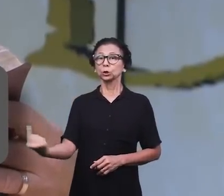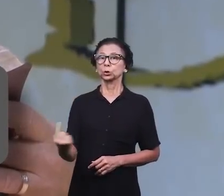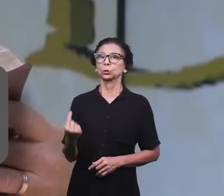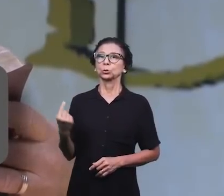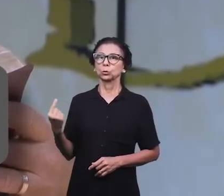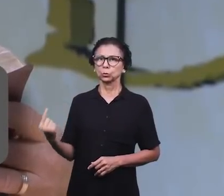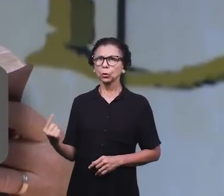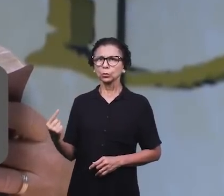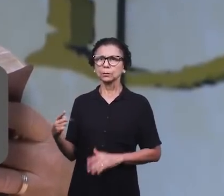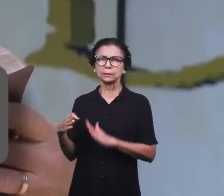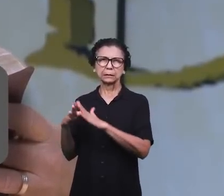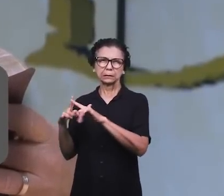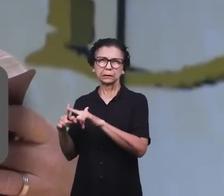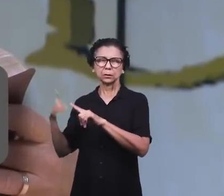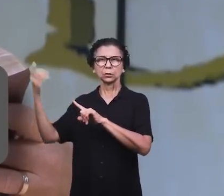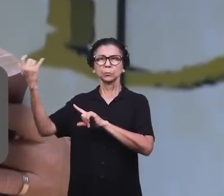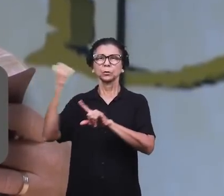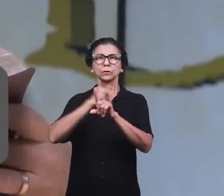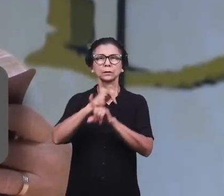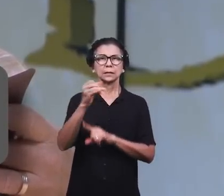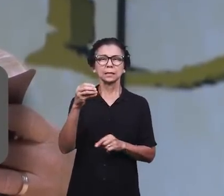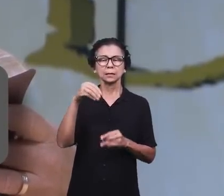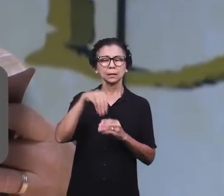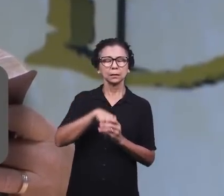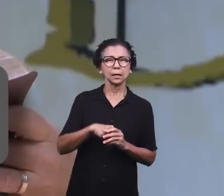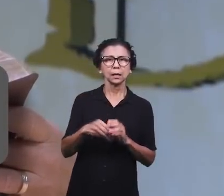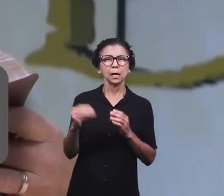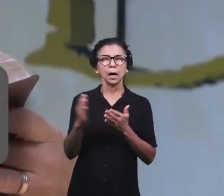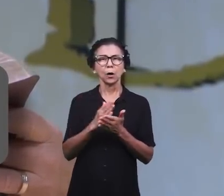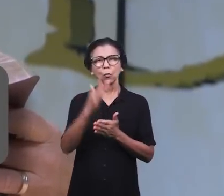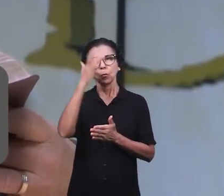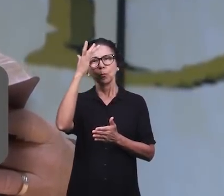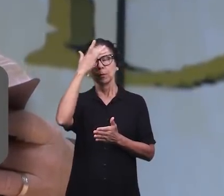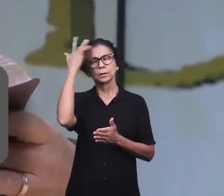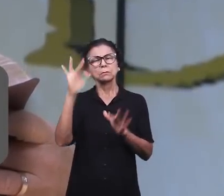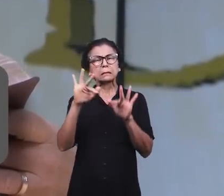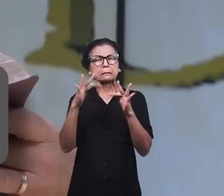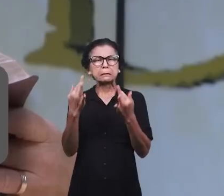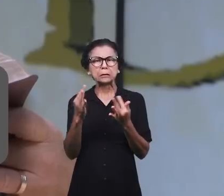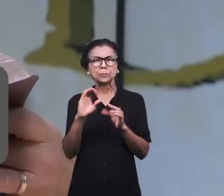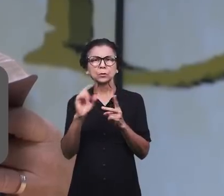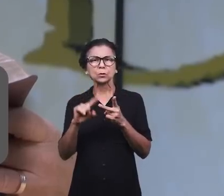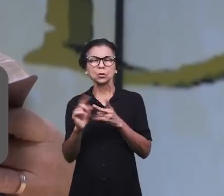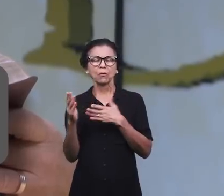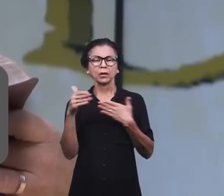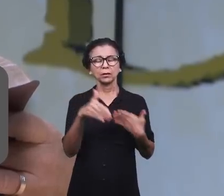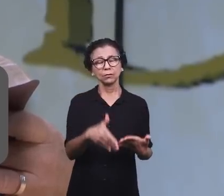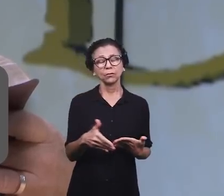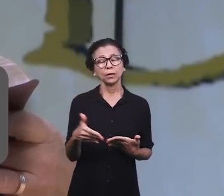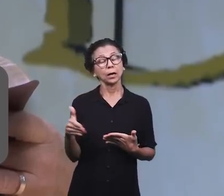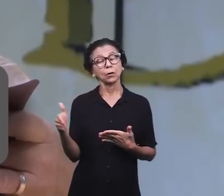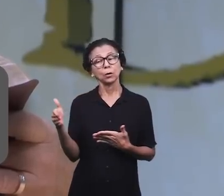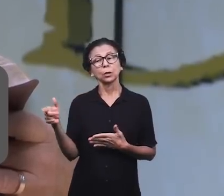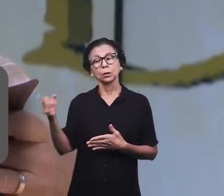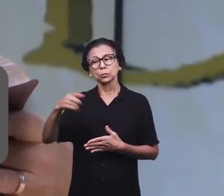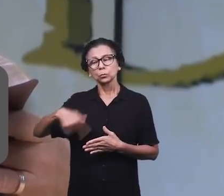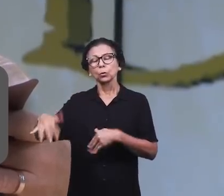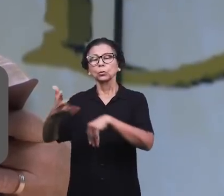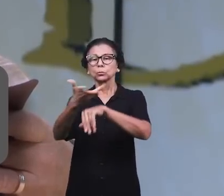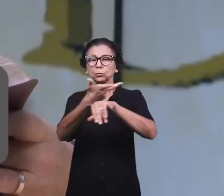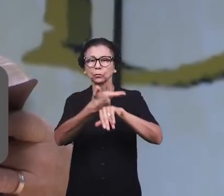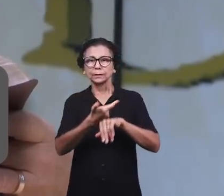todos, quer dizer, a igreja profetizarem, e algum indouto ou infiel entrar, de todos é convencido, de todos